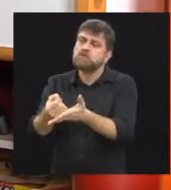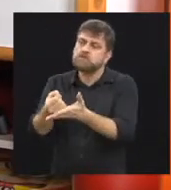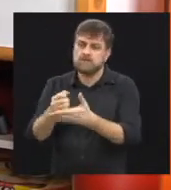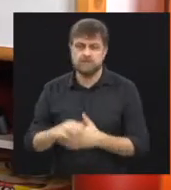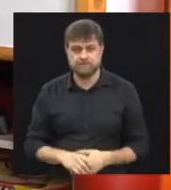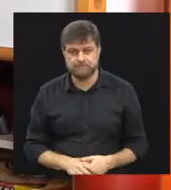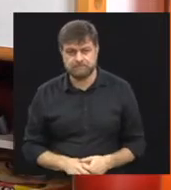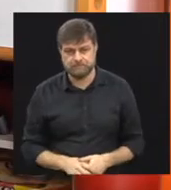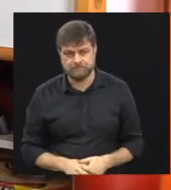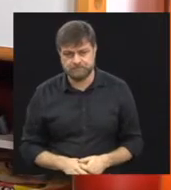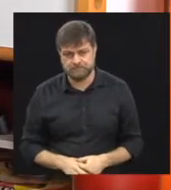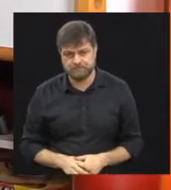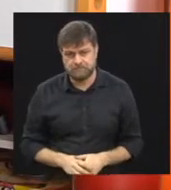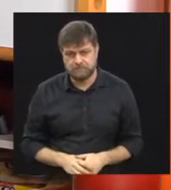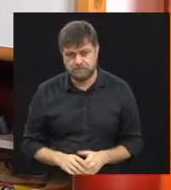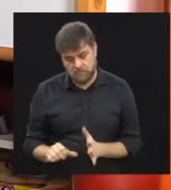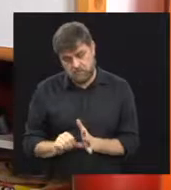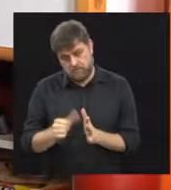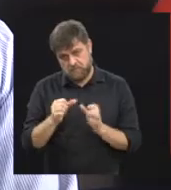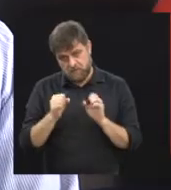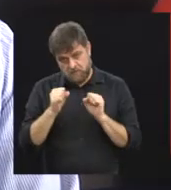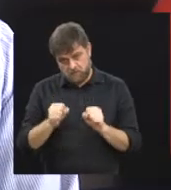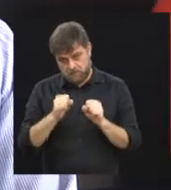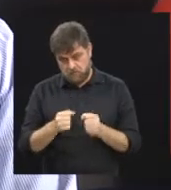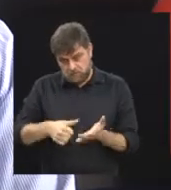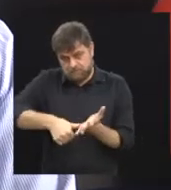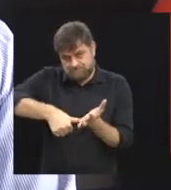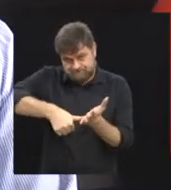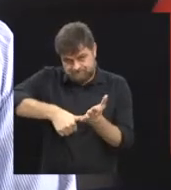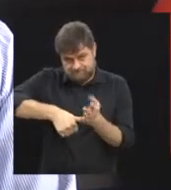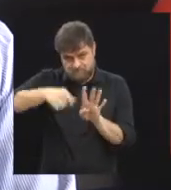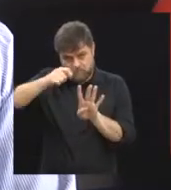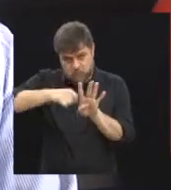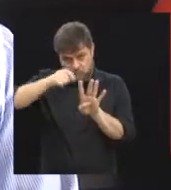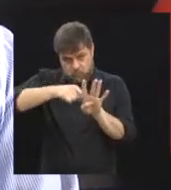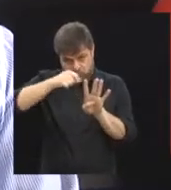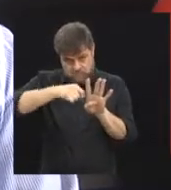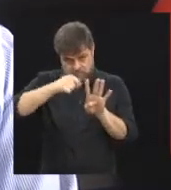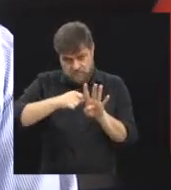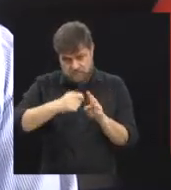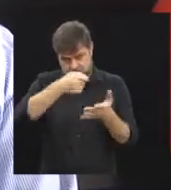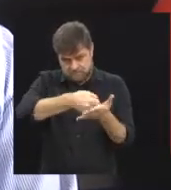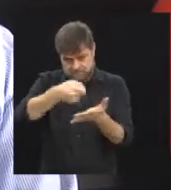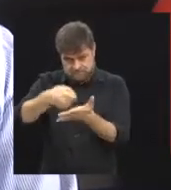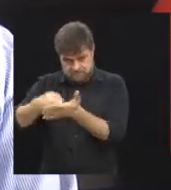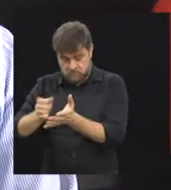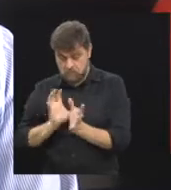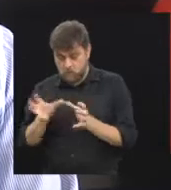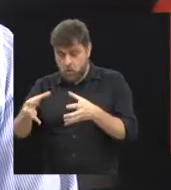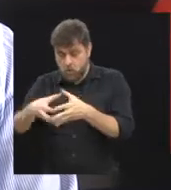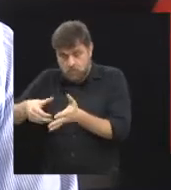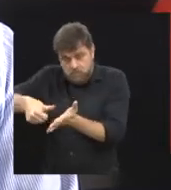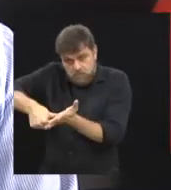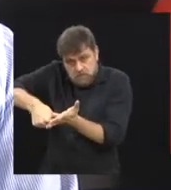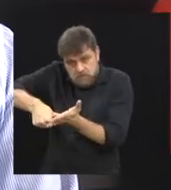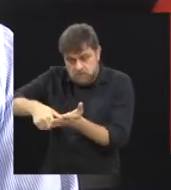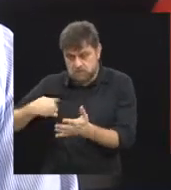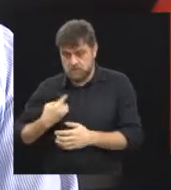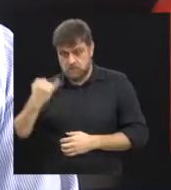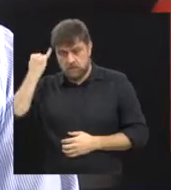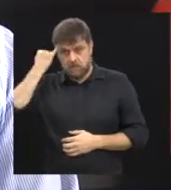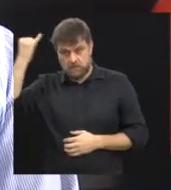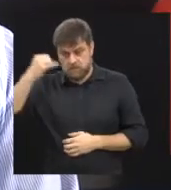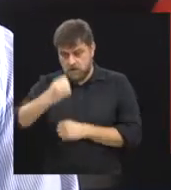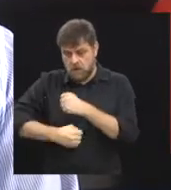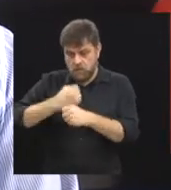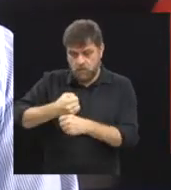forma? Pode ajudar, primeiro, associando-se à instituição, né? Nós temos um grupo de associados e a nossa ideia